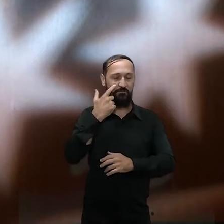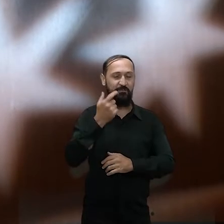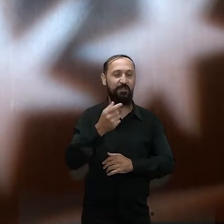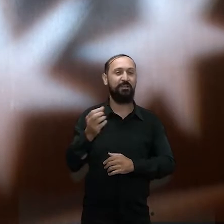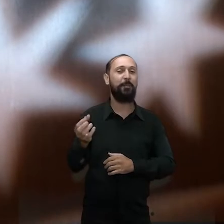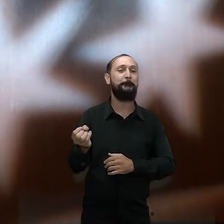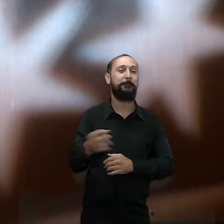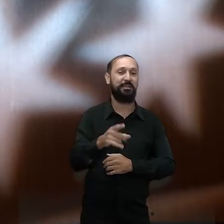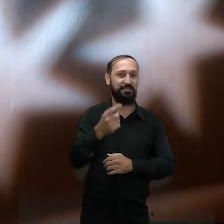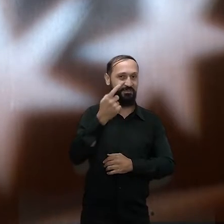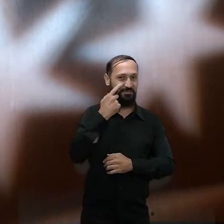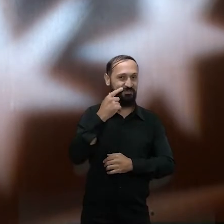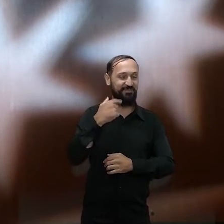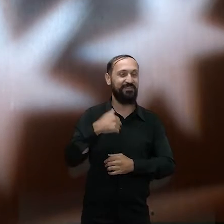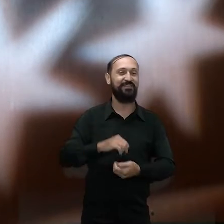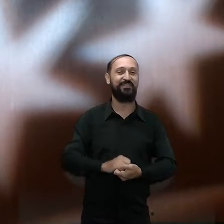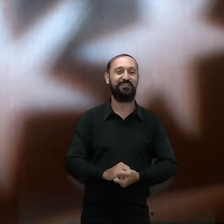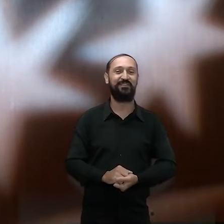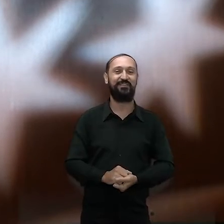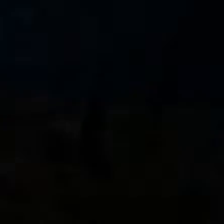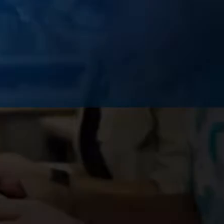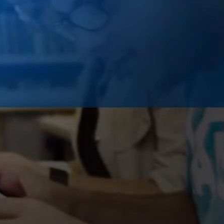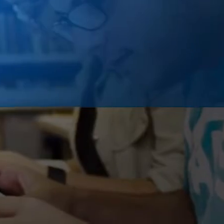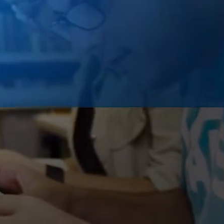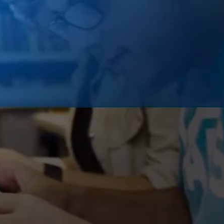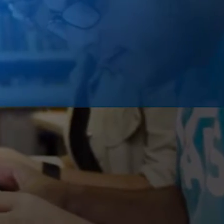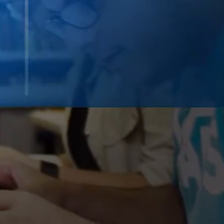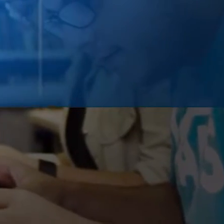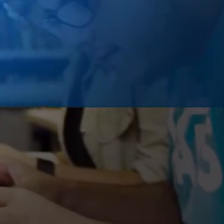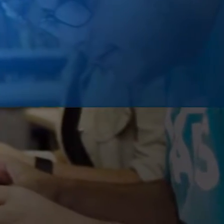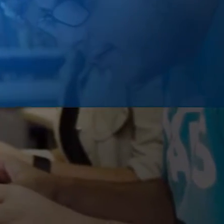intervalo, tem mais, não saia daí.